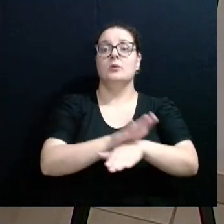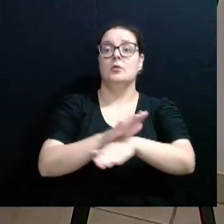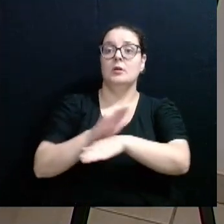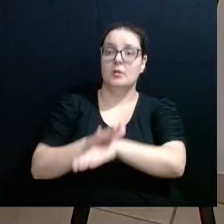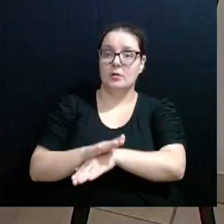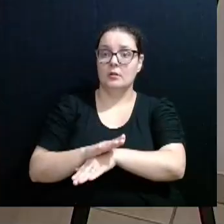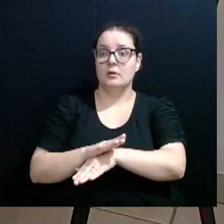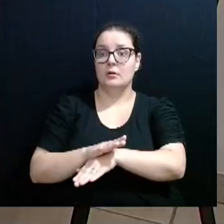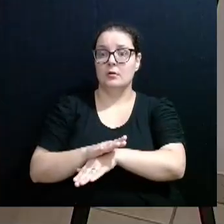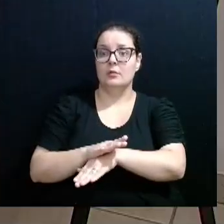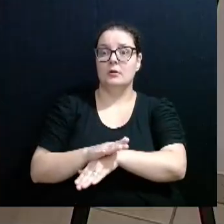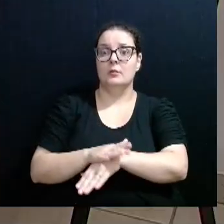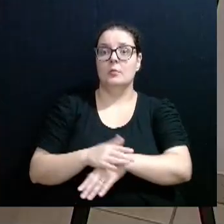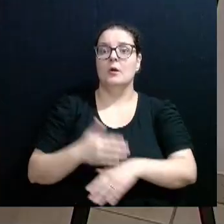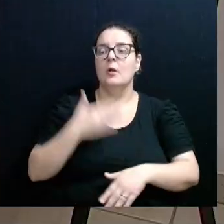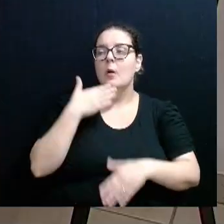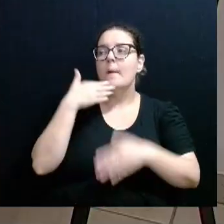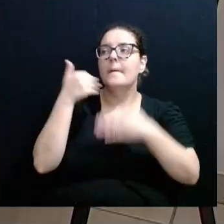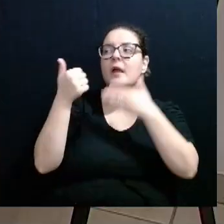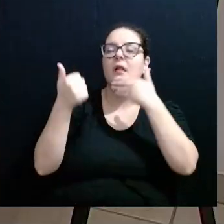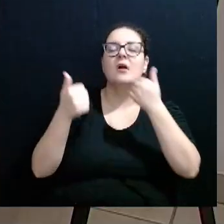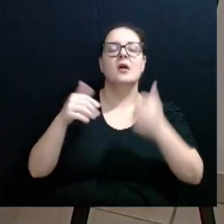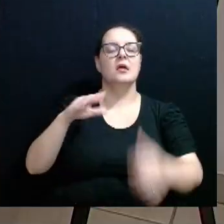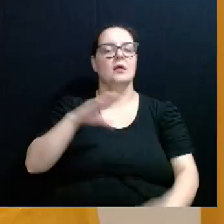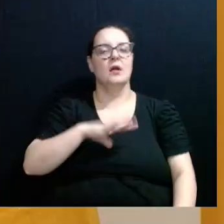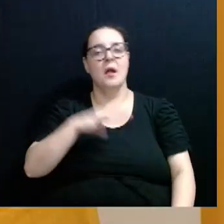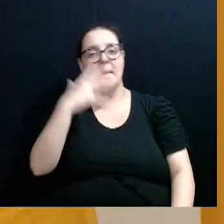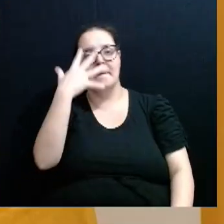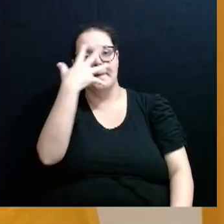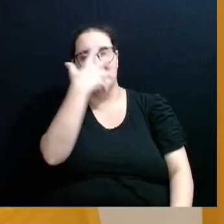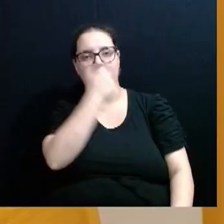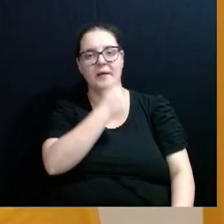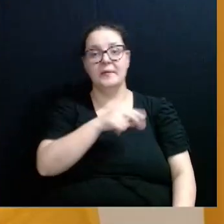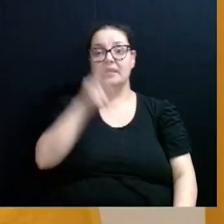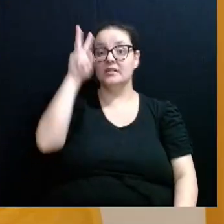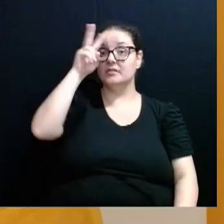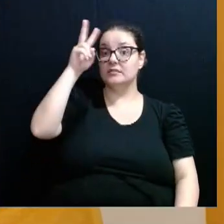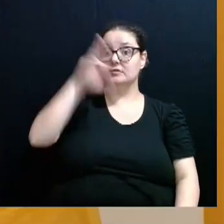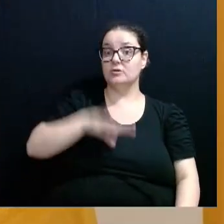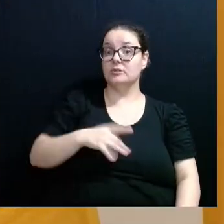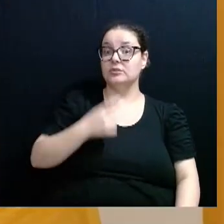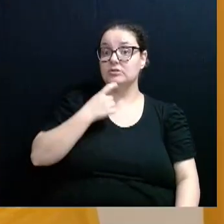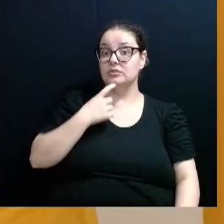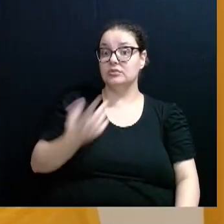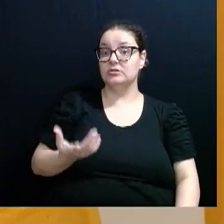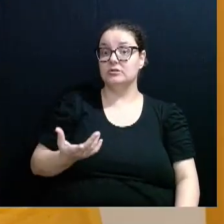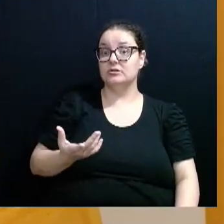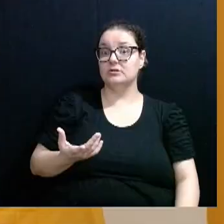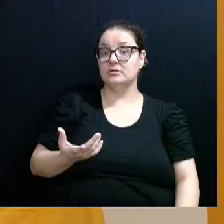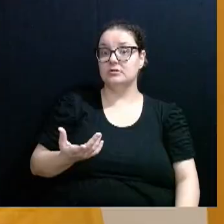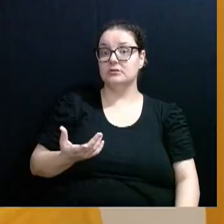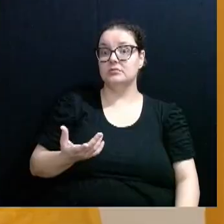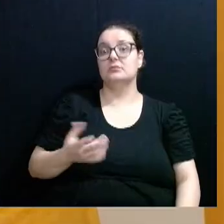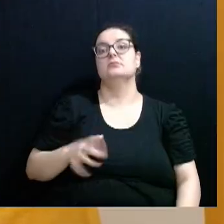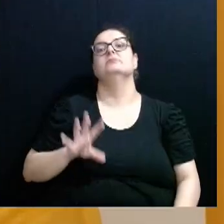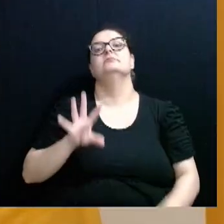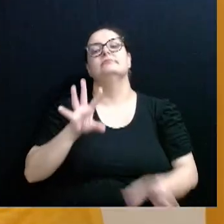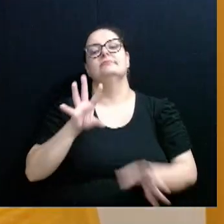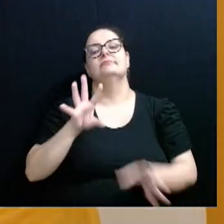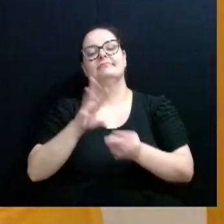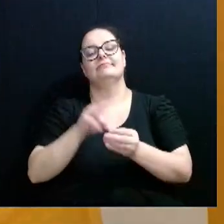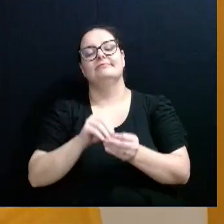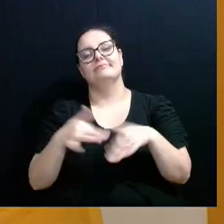cidade, pela história de Campinas, né? E fechando assim com chave de ouro, estaríamos com